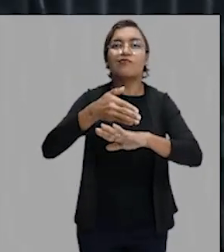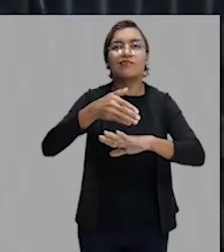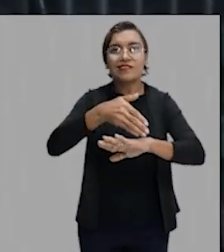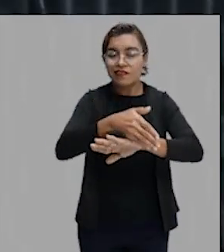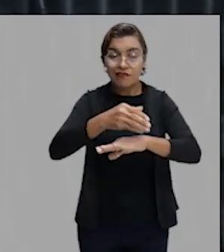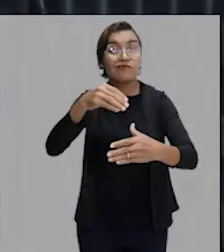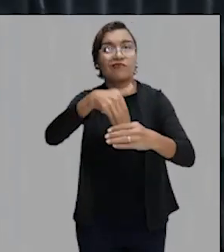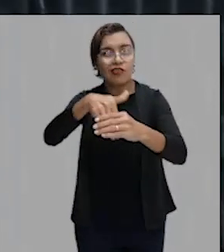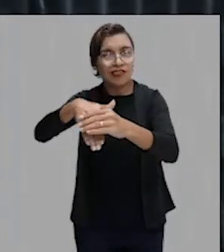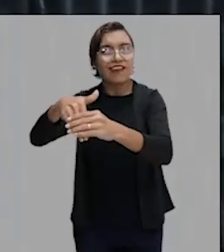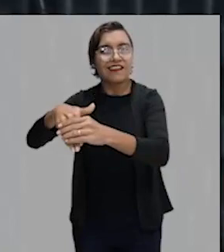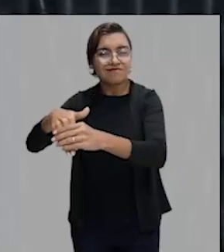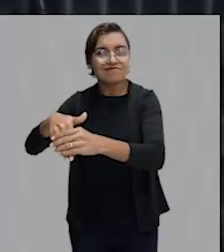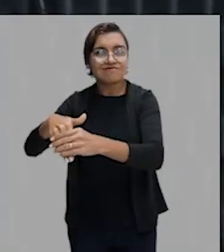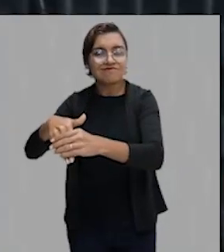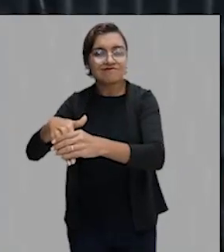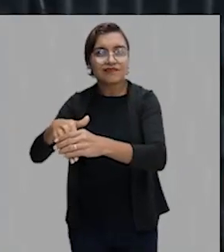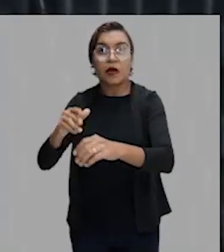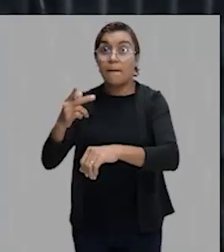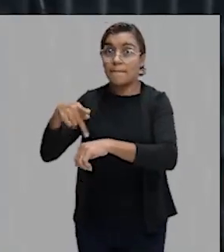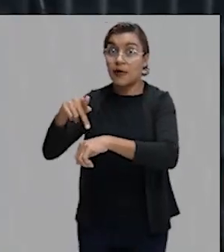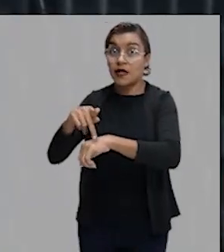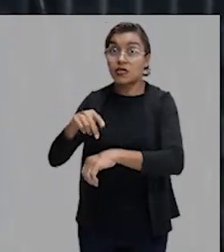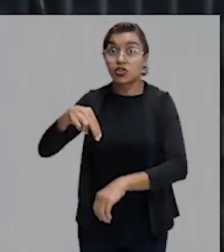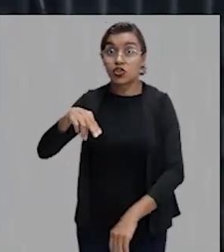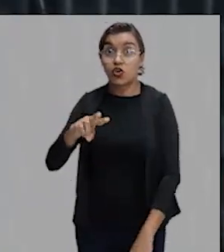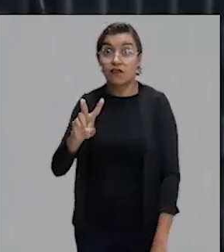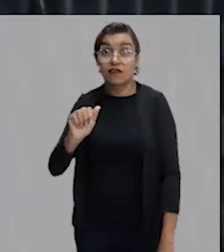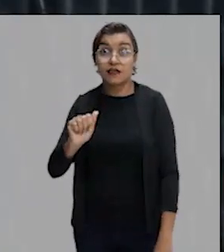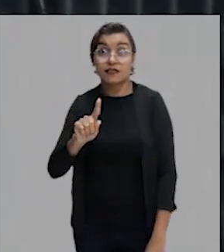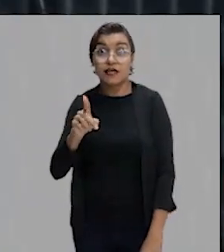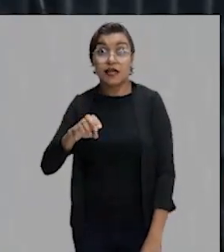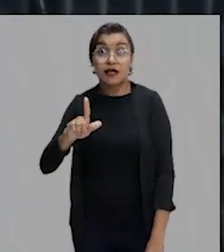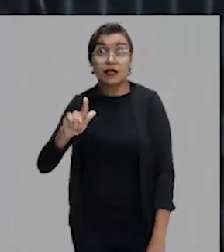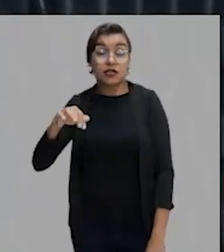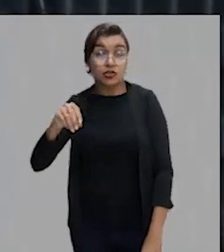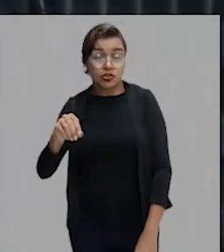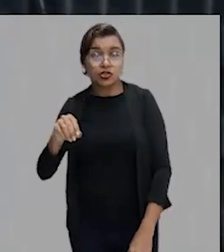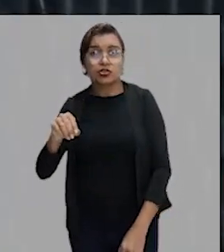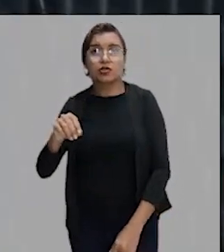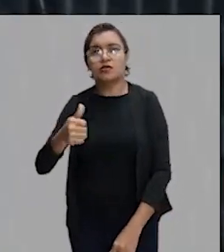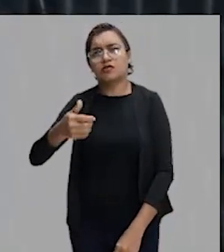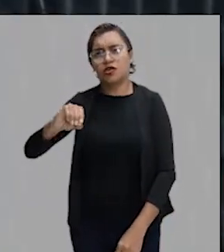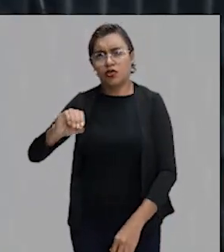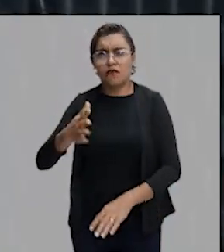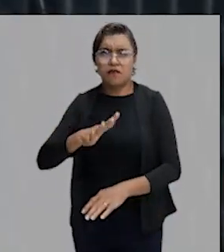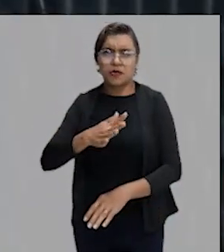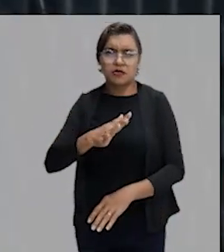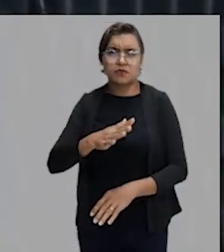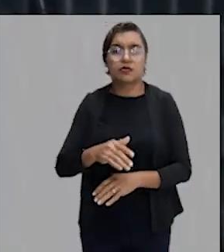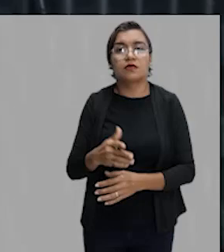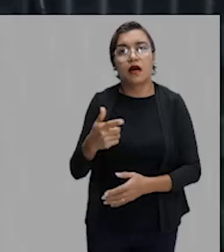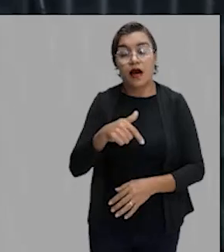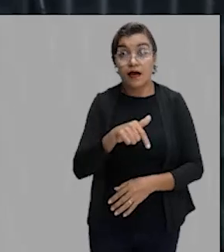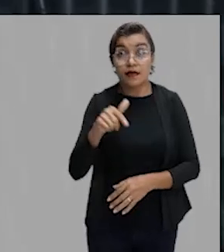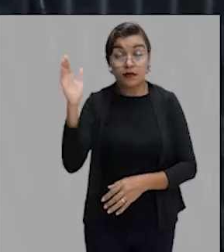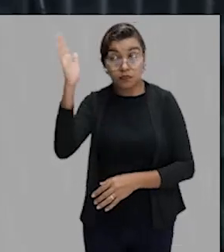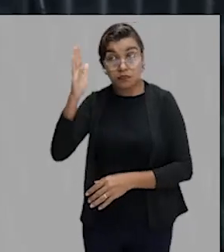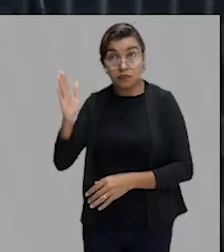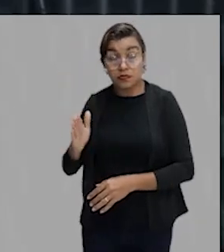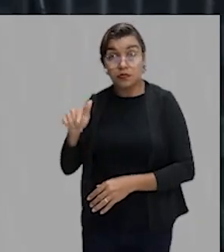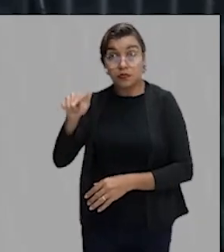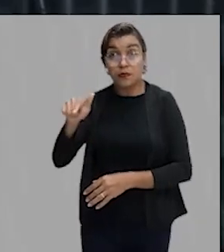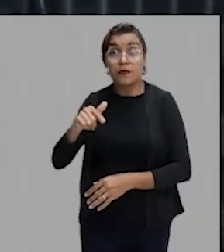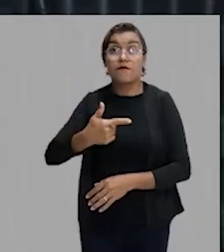beleza? Aí lá na Nova Zelândia foi no final do século XIX, no Brasil somente no século XX, no começo da década de 30, no período